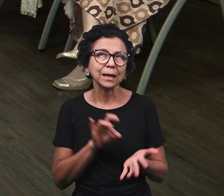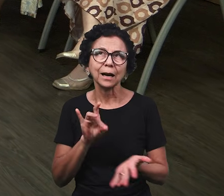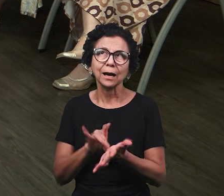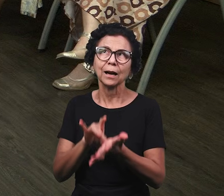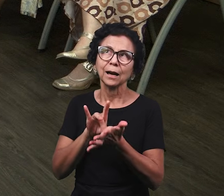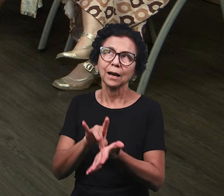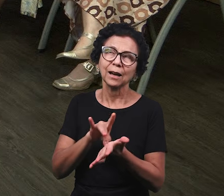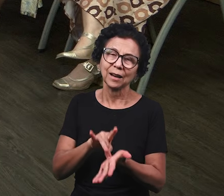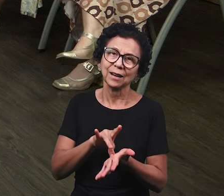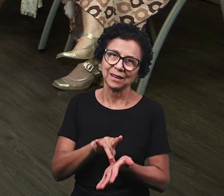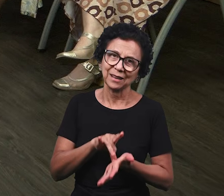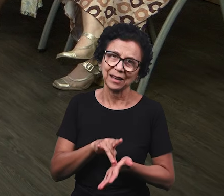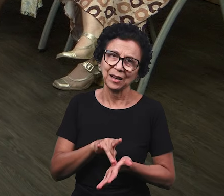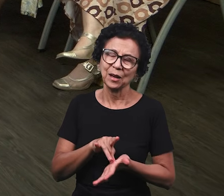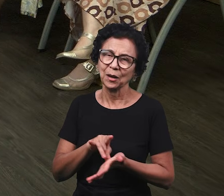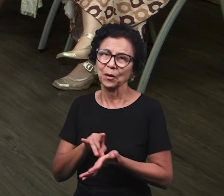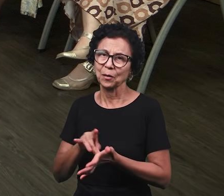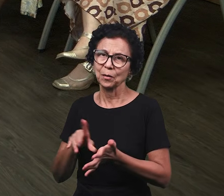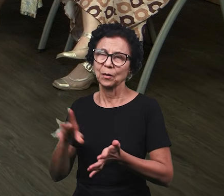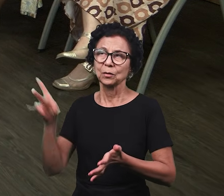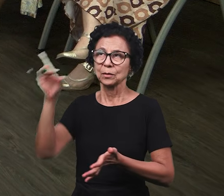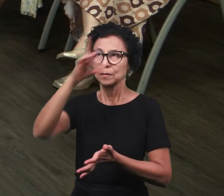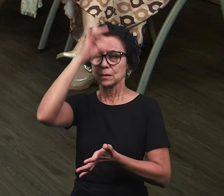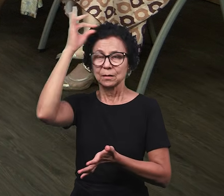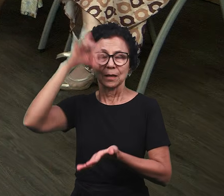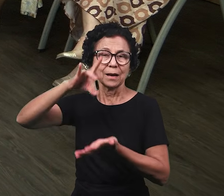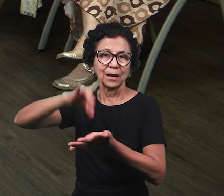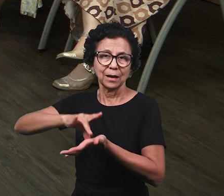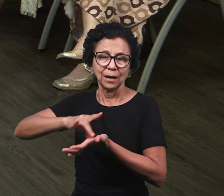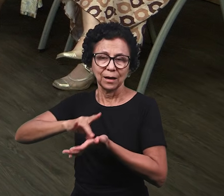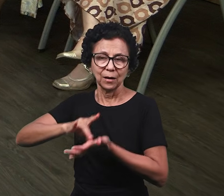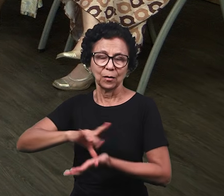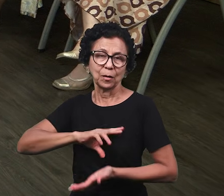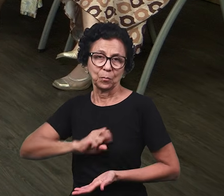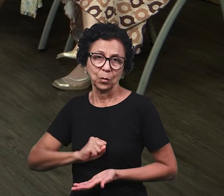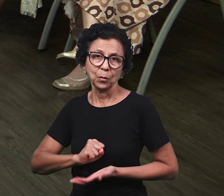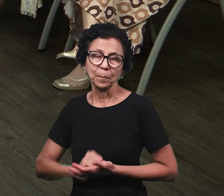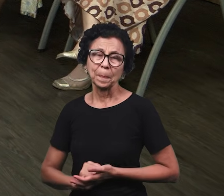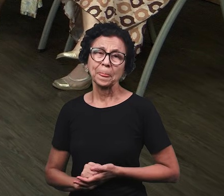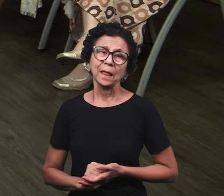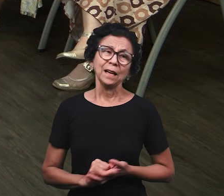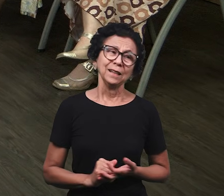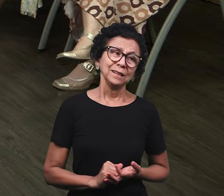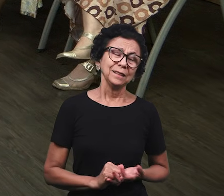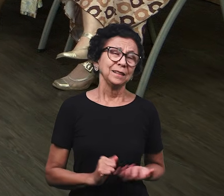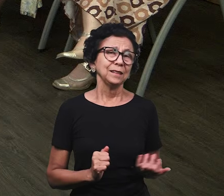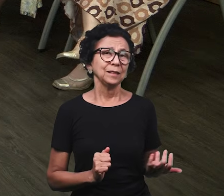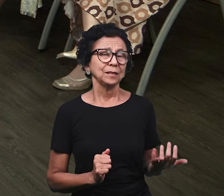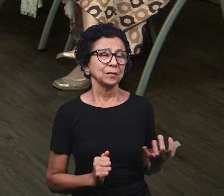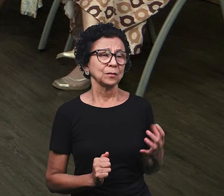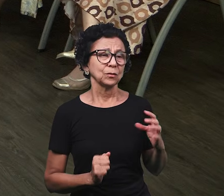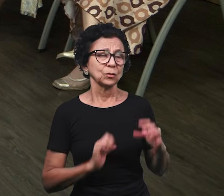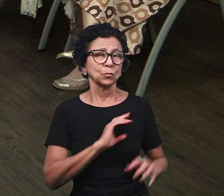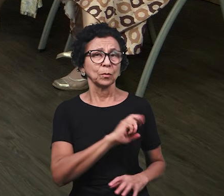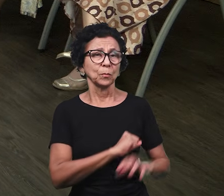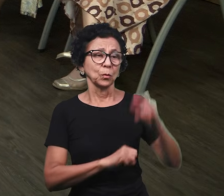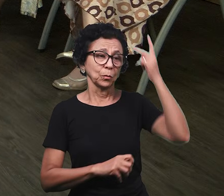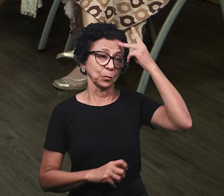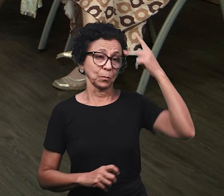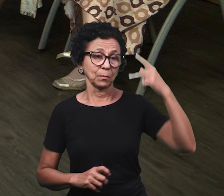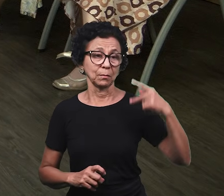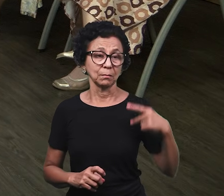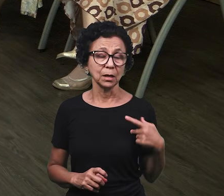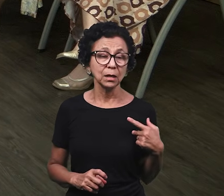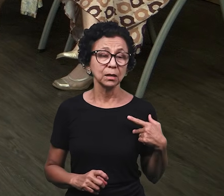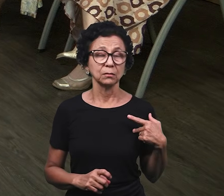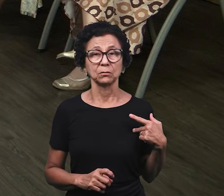que seja legítimo da parte do Espírito Santo, em relação a um amor que não seja, um amor que